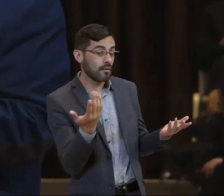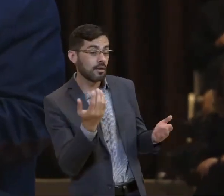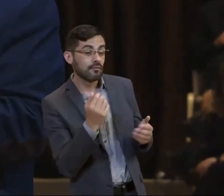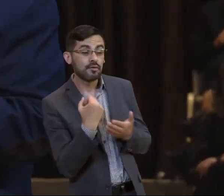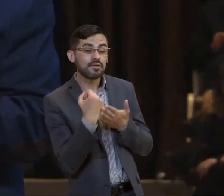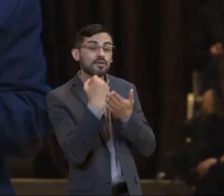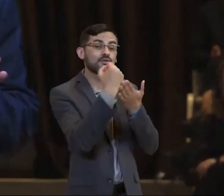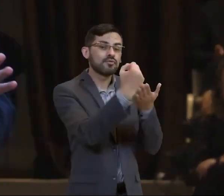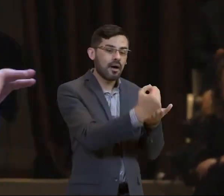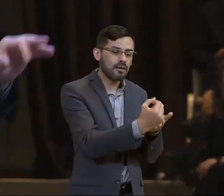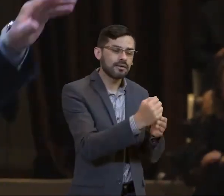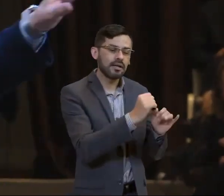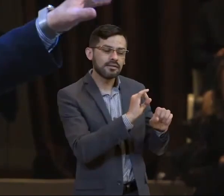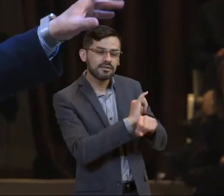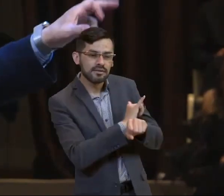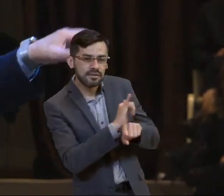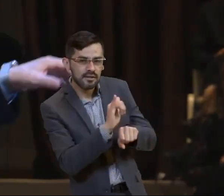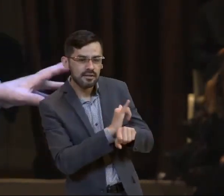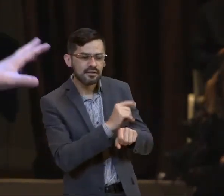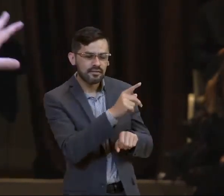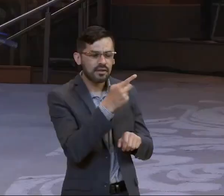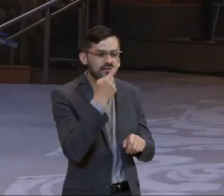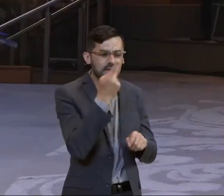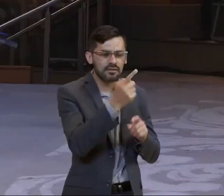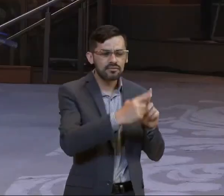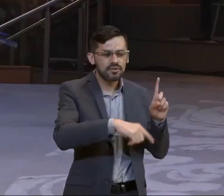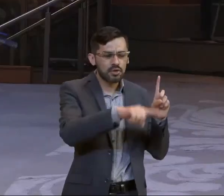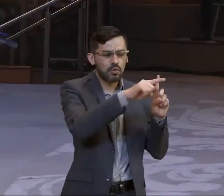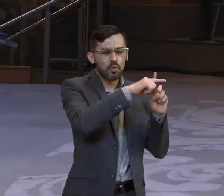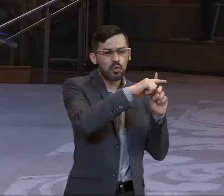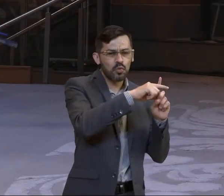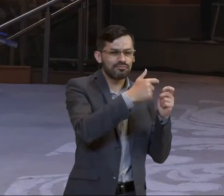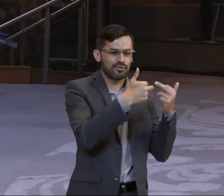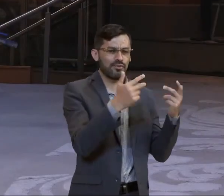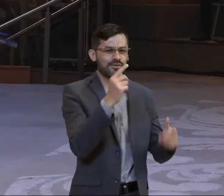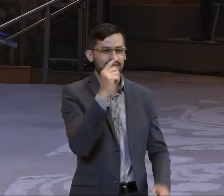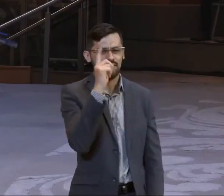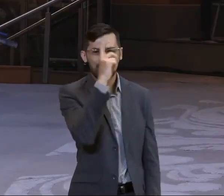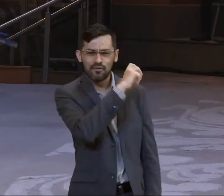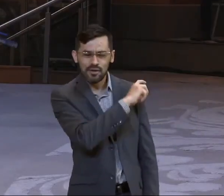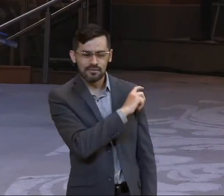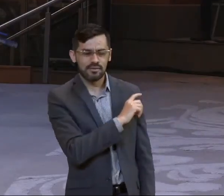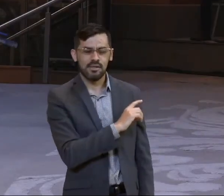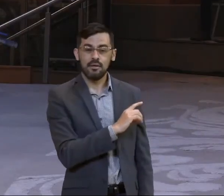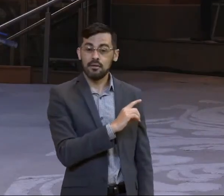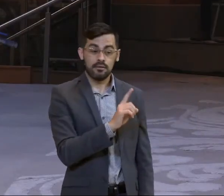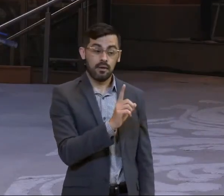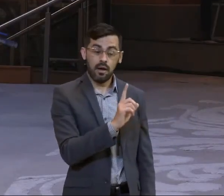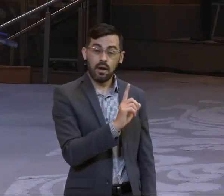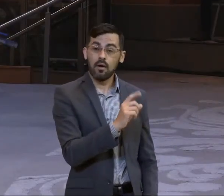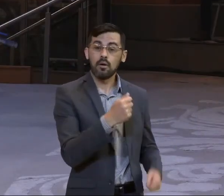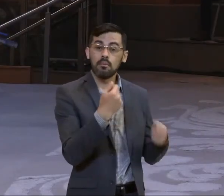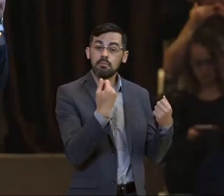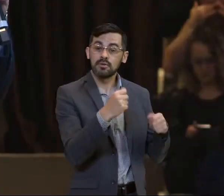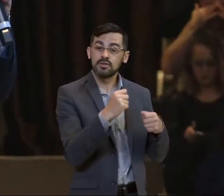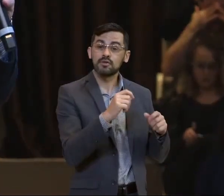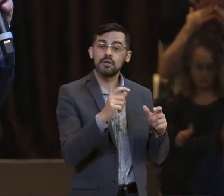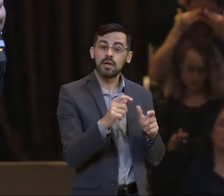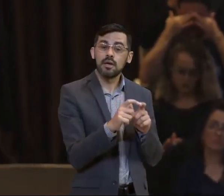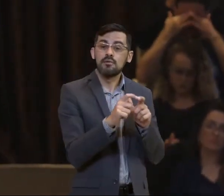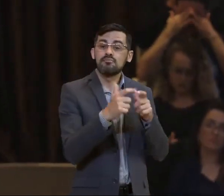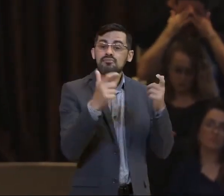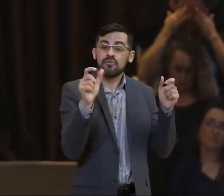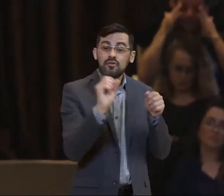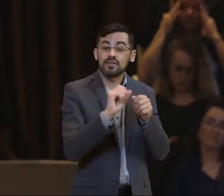marketing aqui. O senhor está falando de cruz, o senhor está falando dessas coisas complicadas, tal. O senhor tem que fazer mais multiplicação